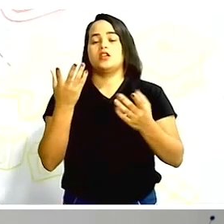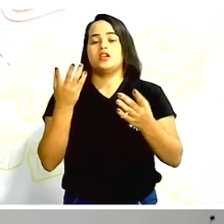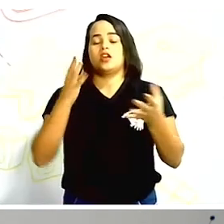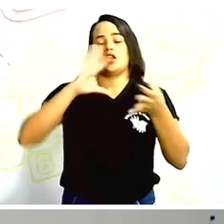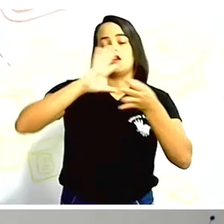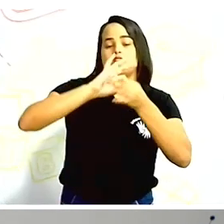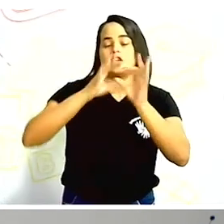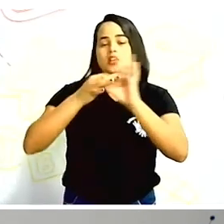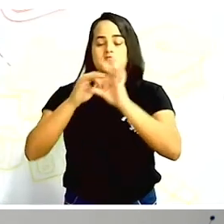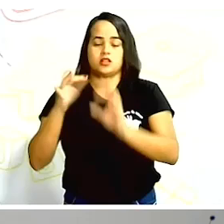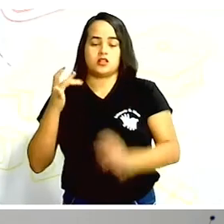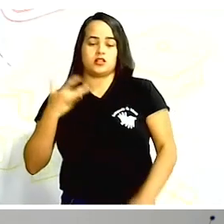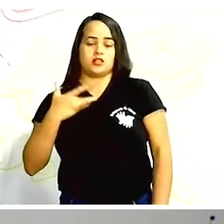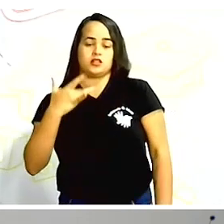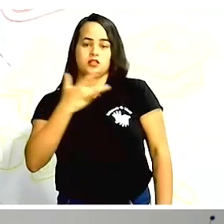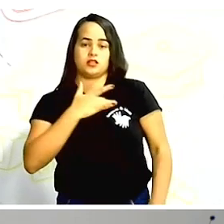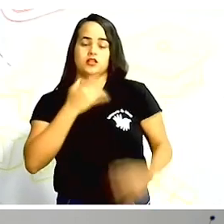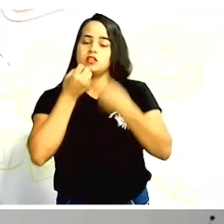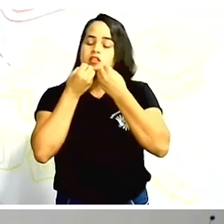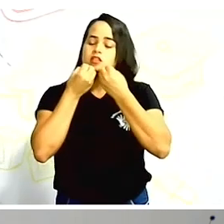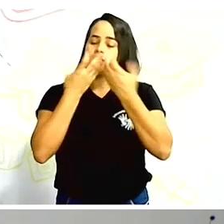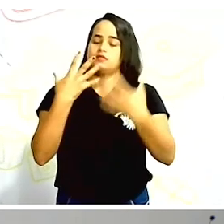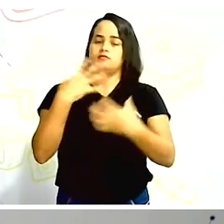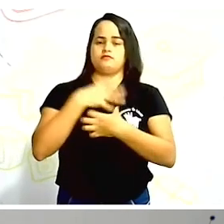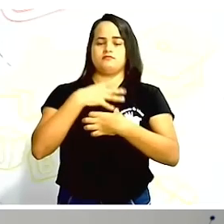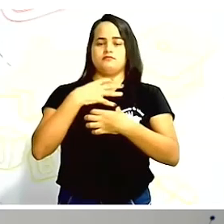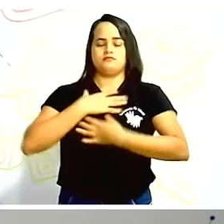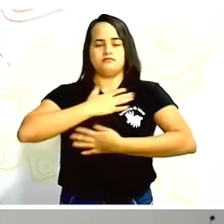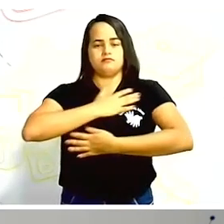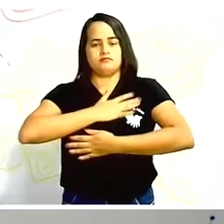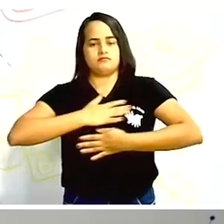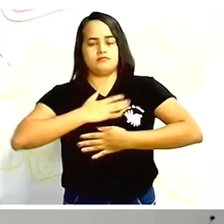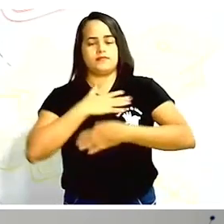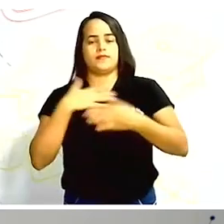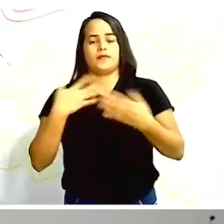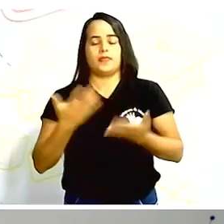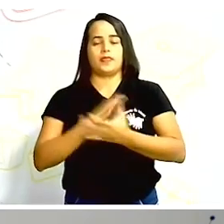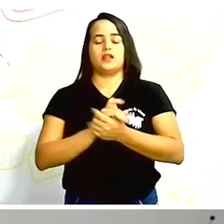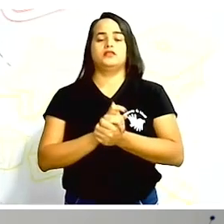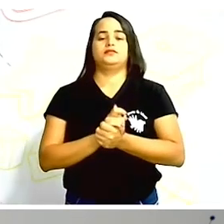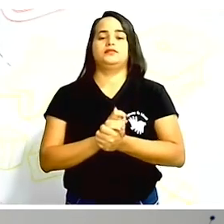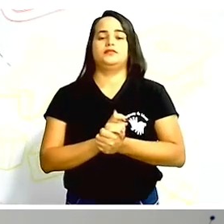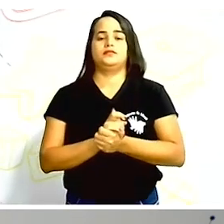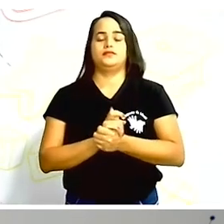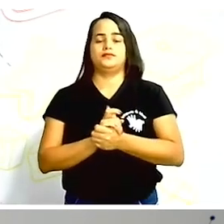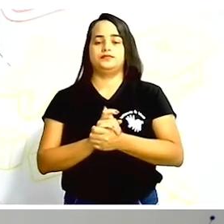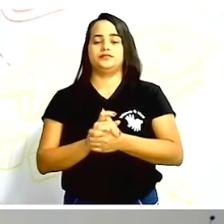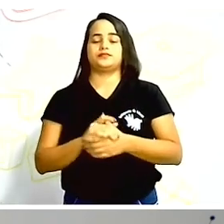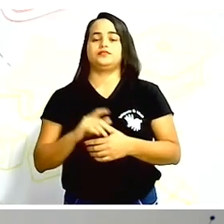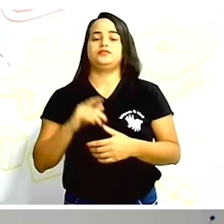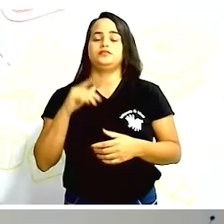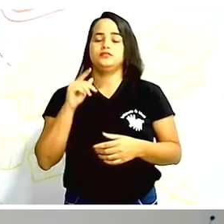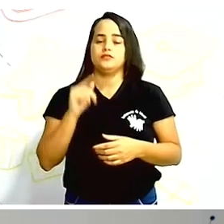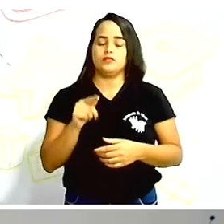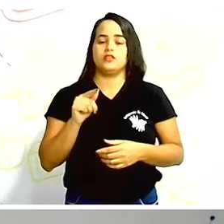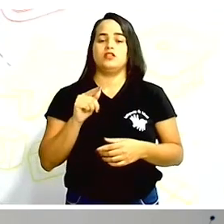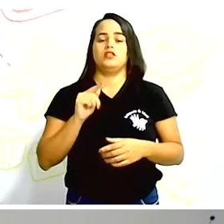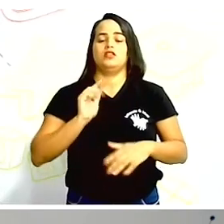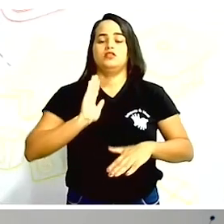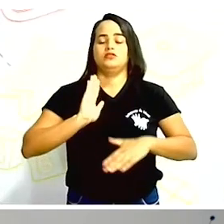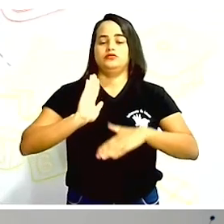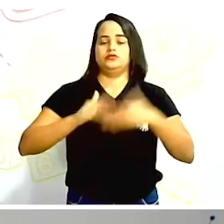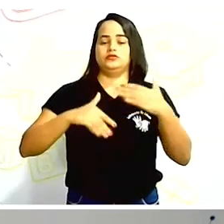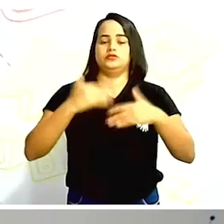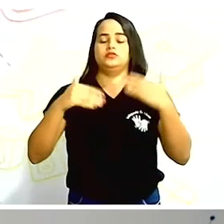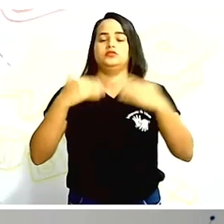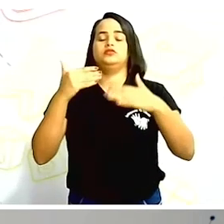saúde, no caso masculino. Então, este hormônio atua principalmente no desenvolvimento dos